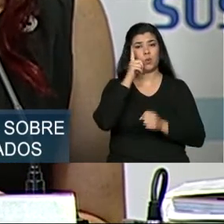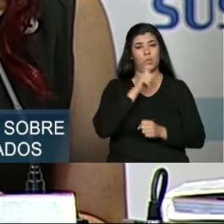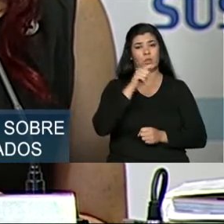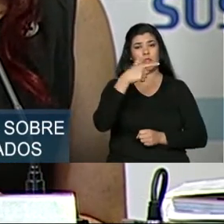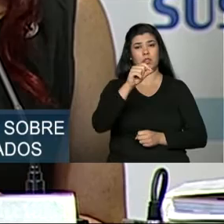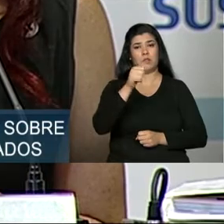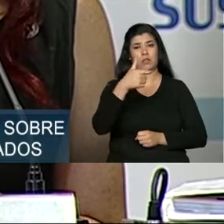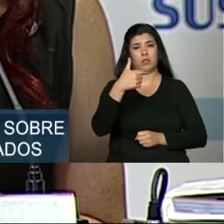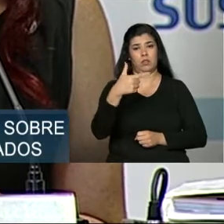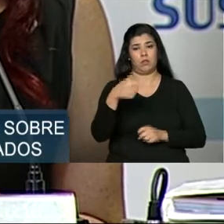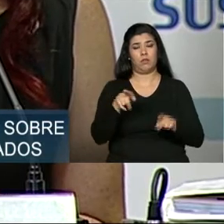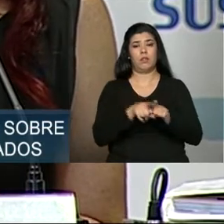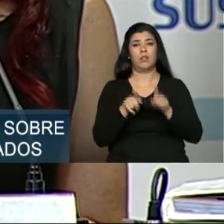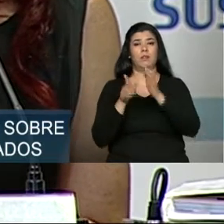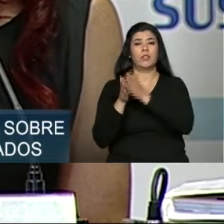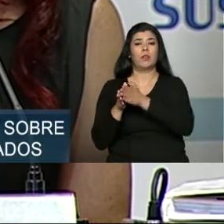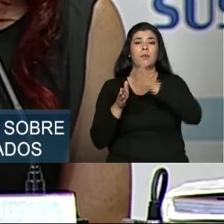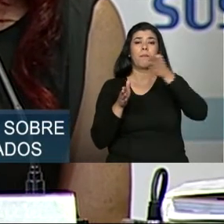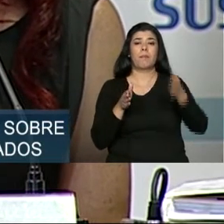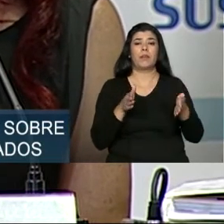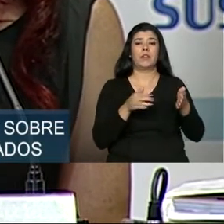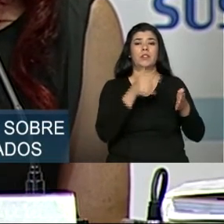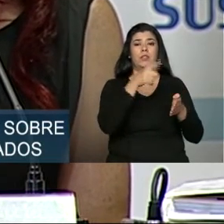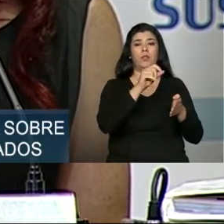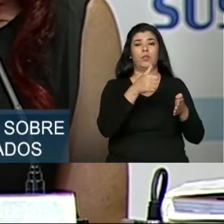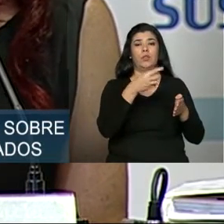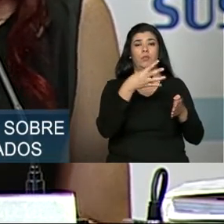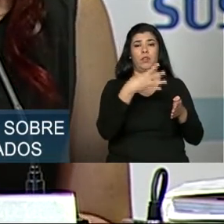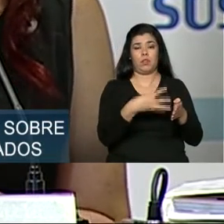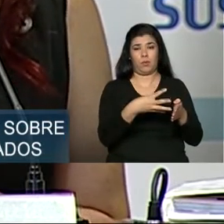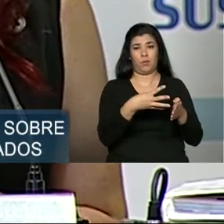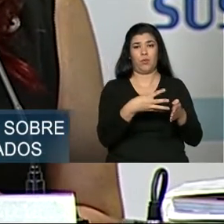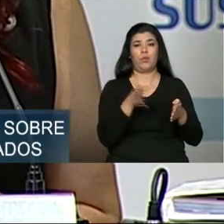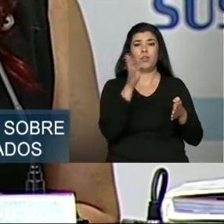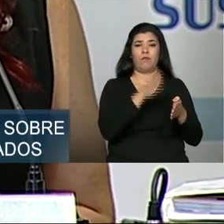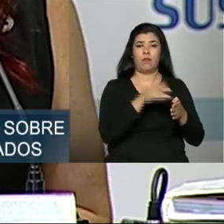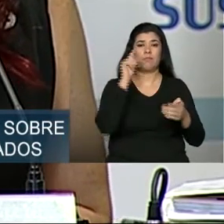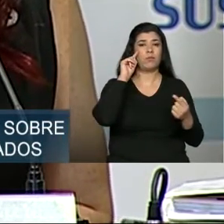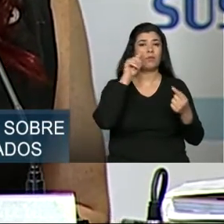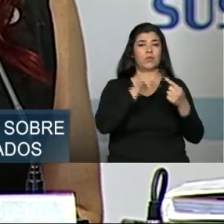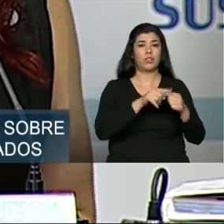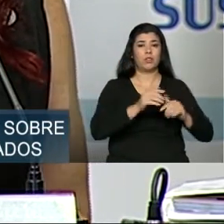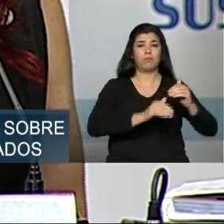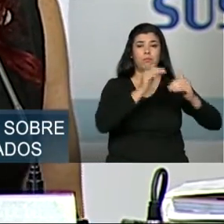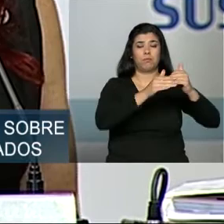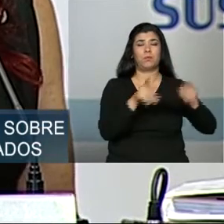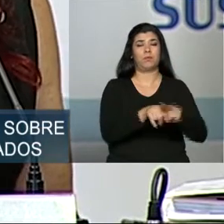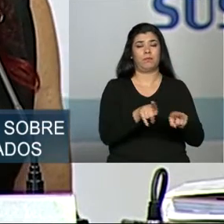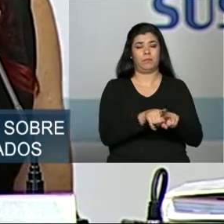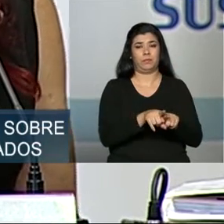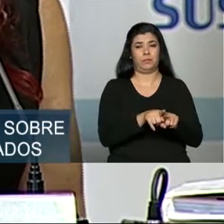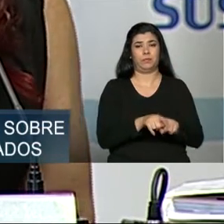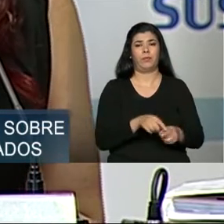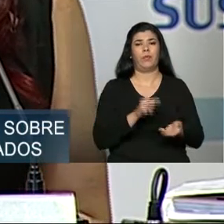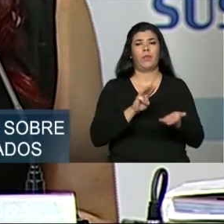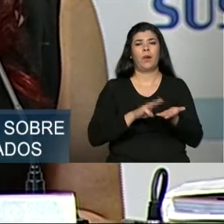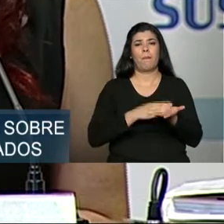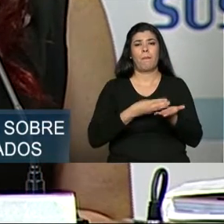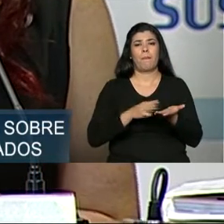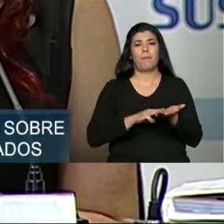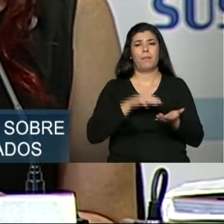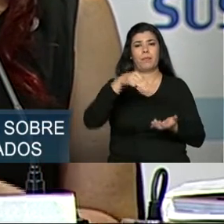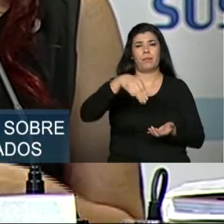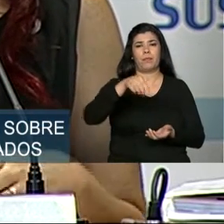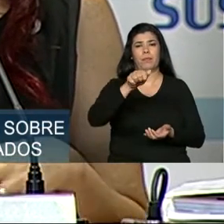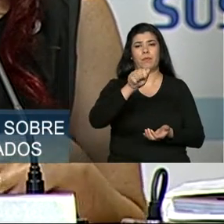se anteciparam da meta de 2014. Próximo. Em relação à maionese, maionese